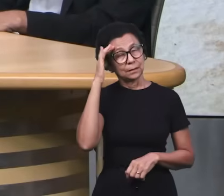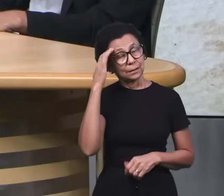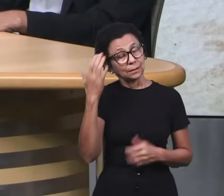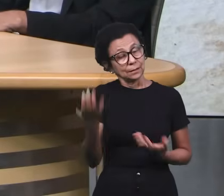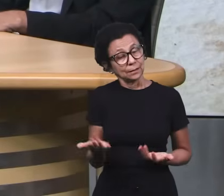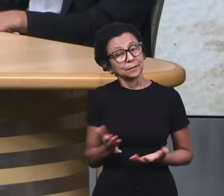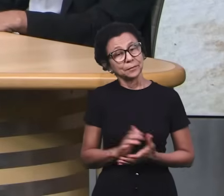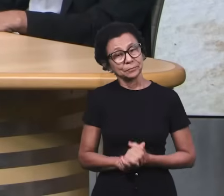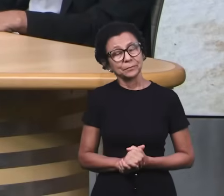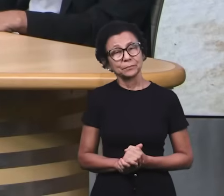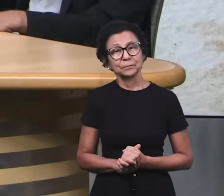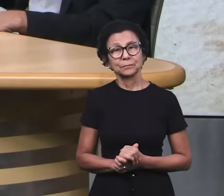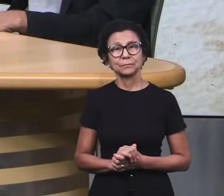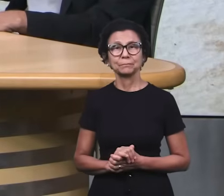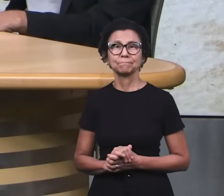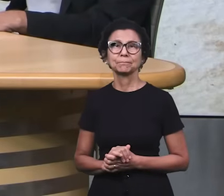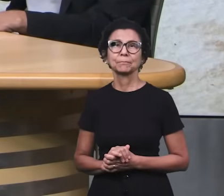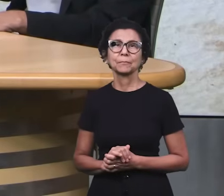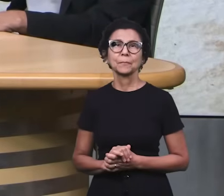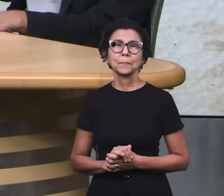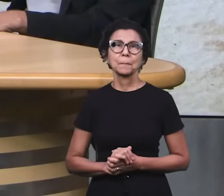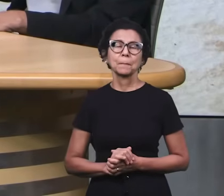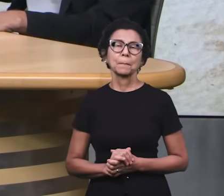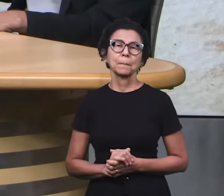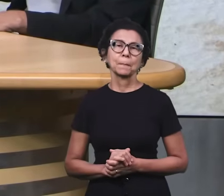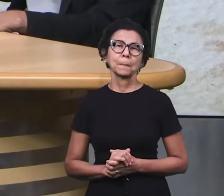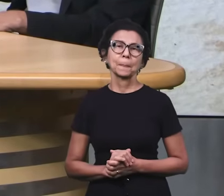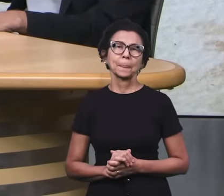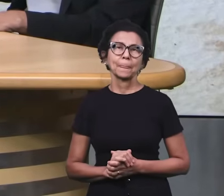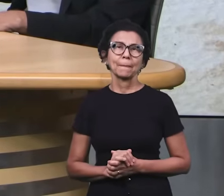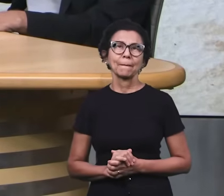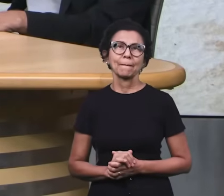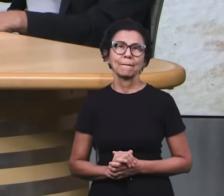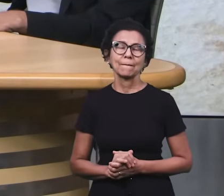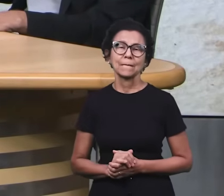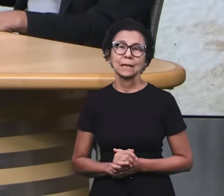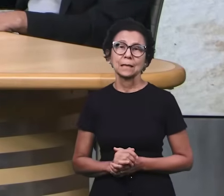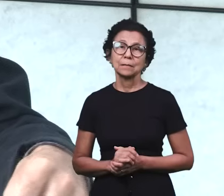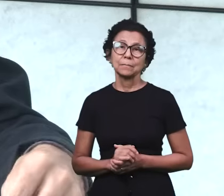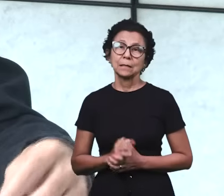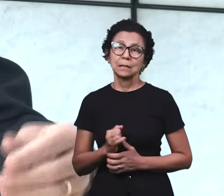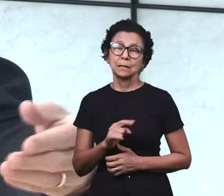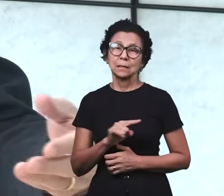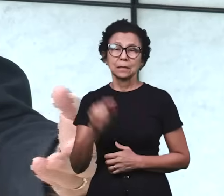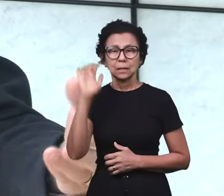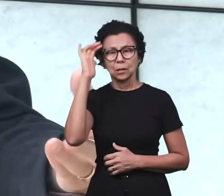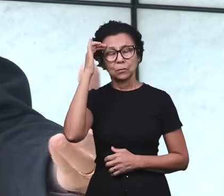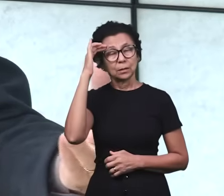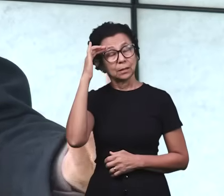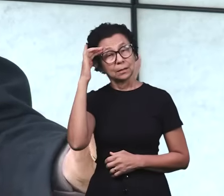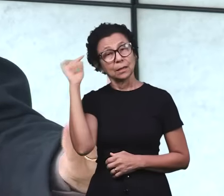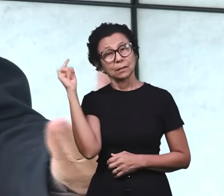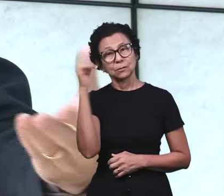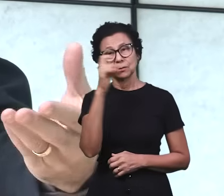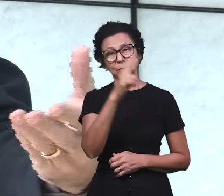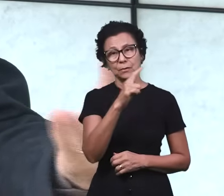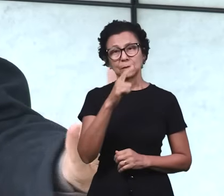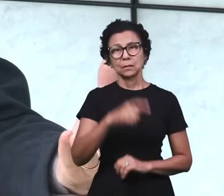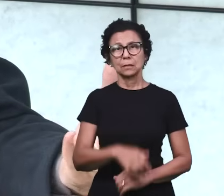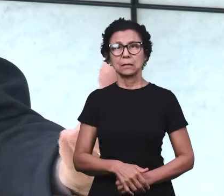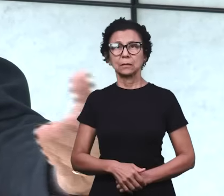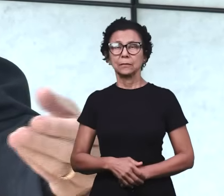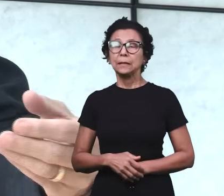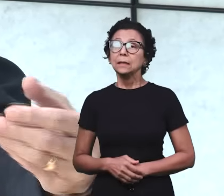verdade? Exatamente. Reforçando, né, pastor, e os que assistem, que toda essa orientação que